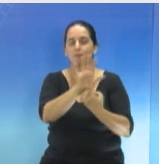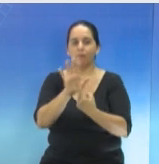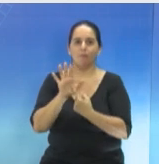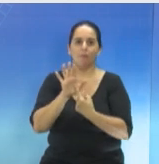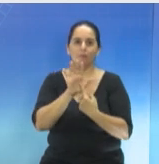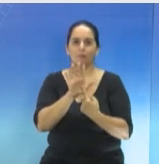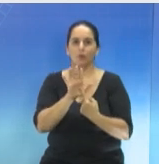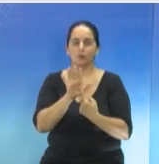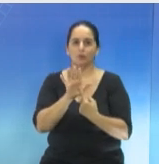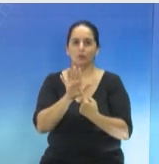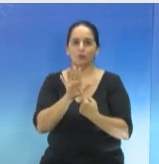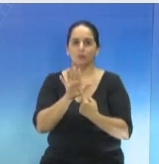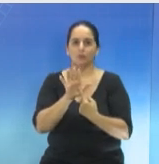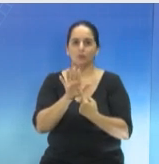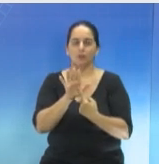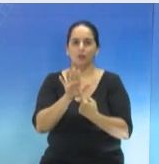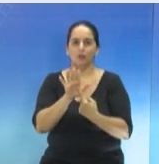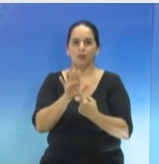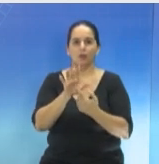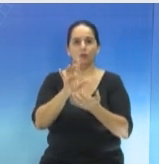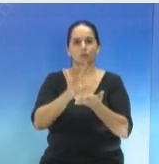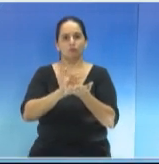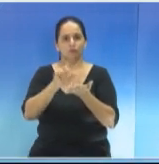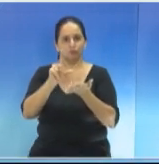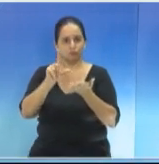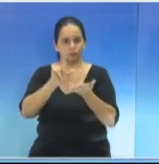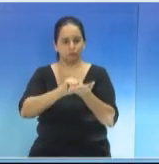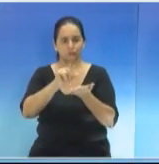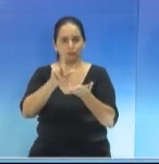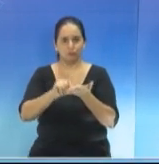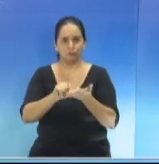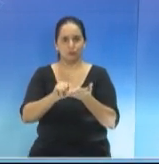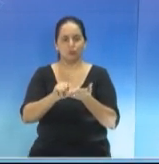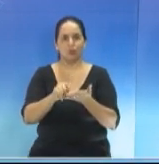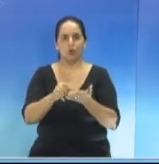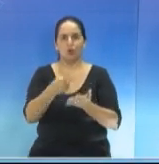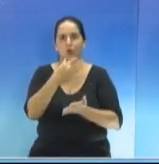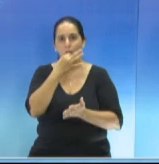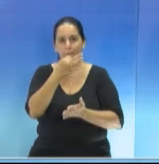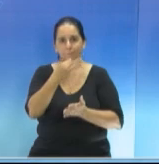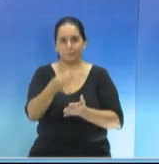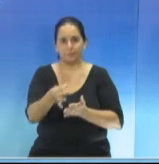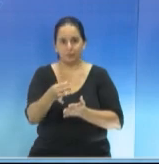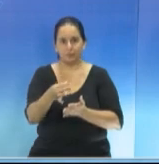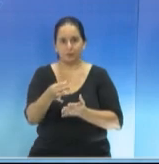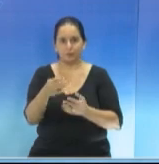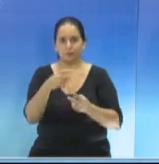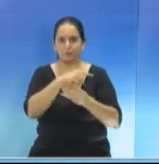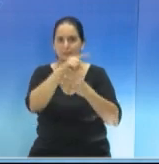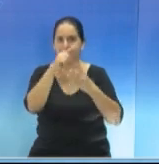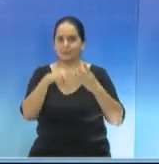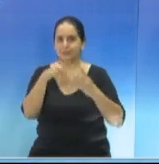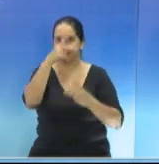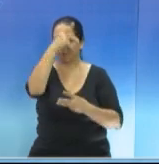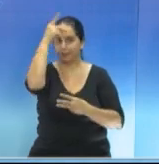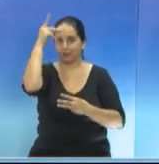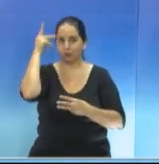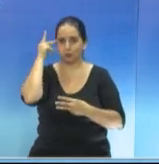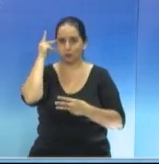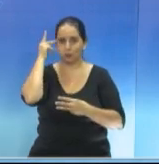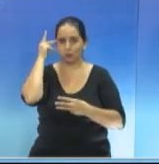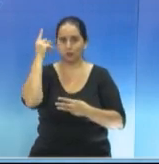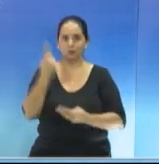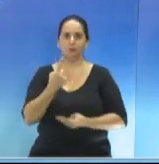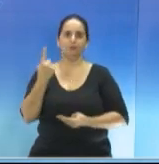estabelecida pela. Então, eu tenho um artigo de opinião. No artigo de opinião, nós usamos o que? A terceira pessoa